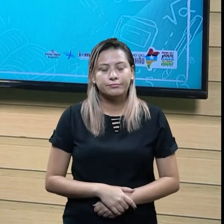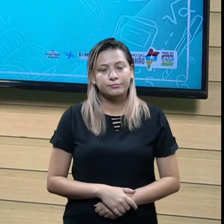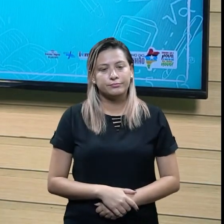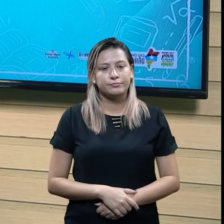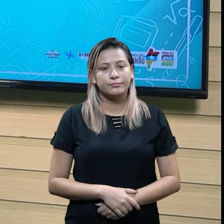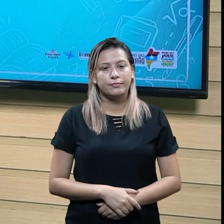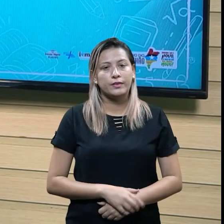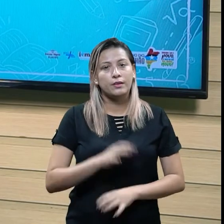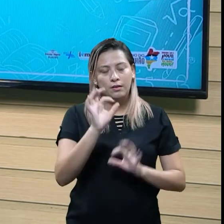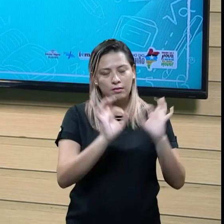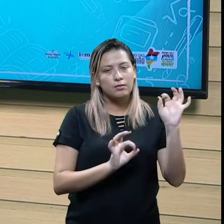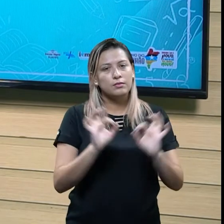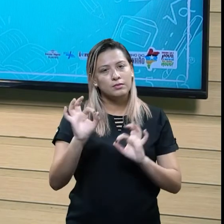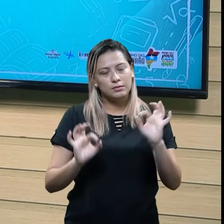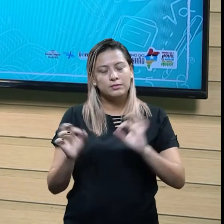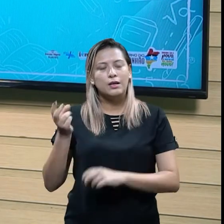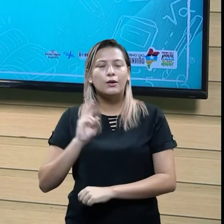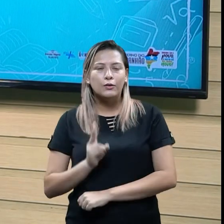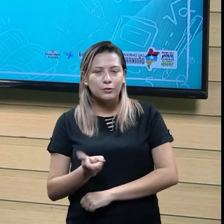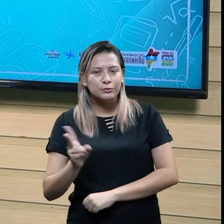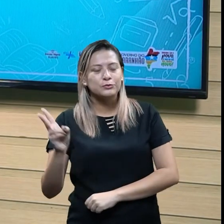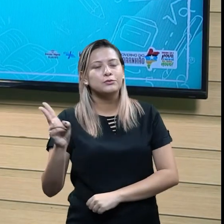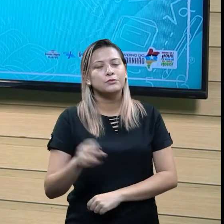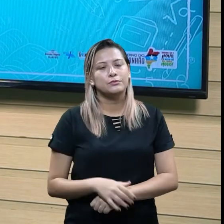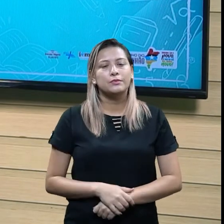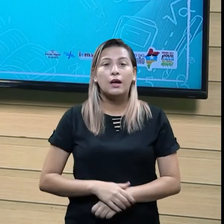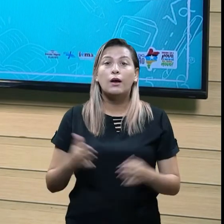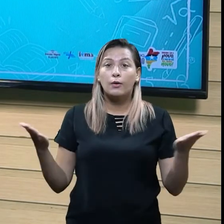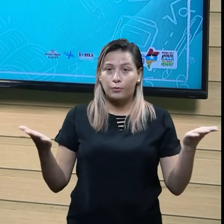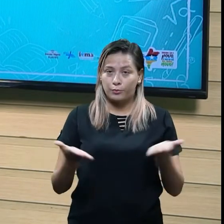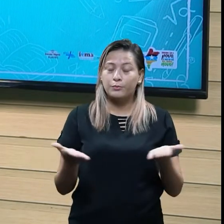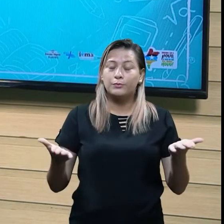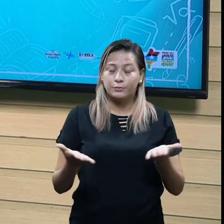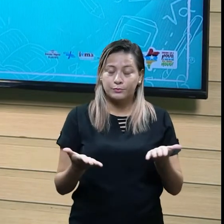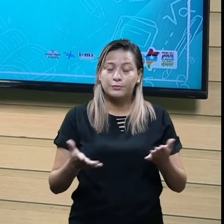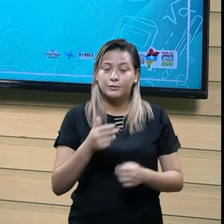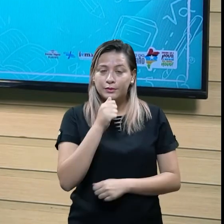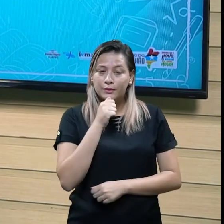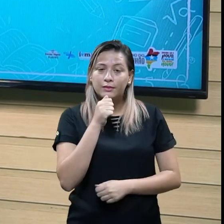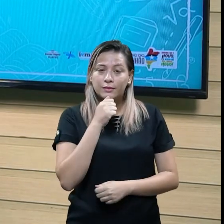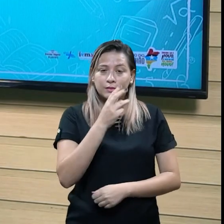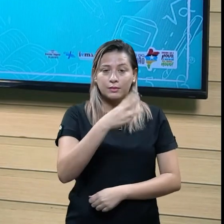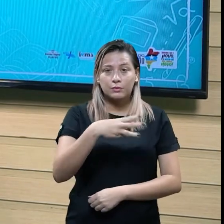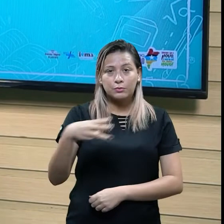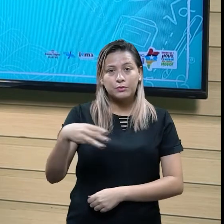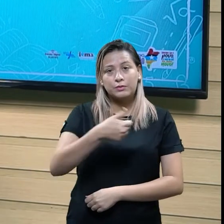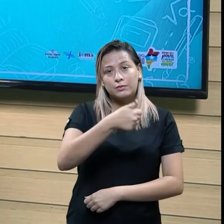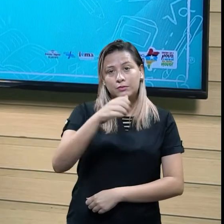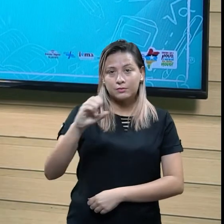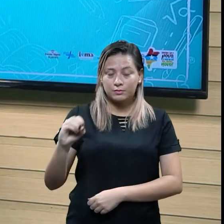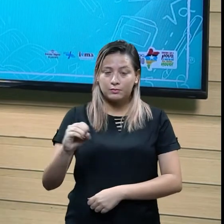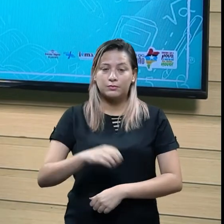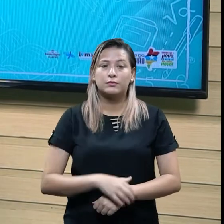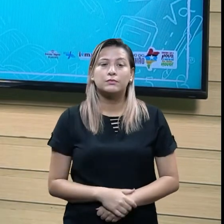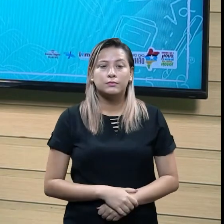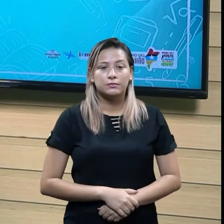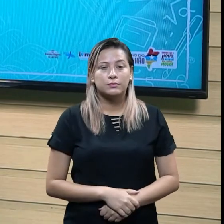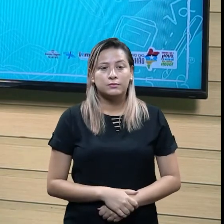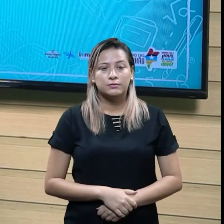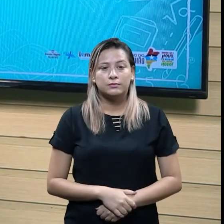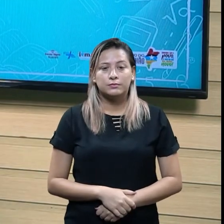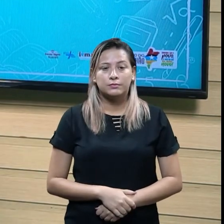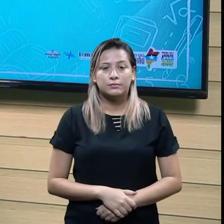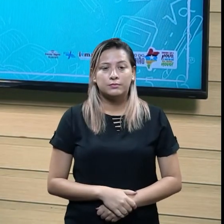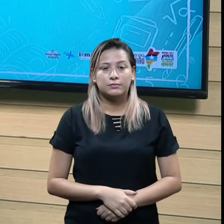manter, mesmo agora, tá, já atualmente, com o Windows 10, a versão já lá do início,